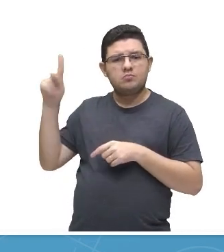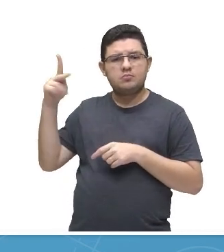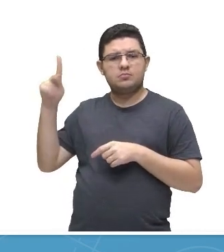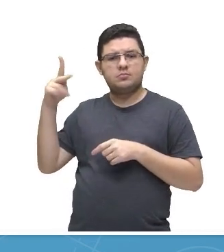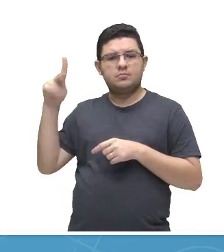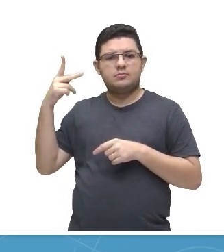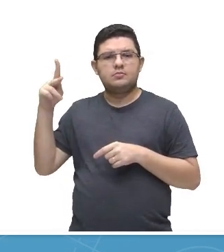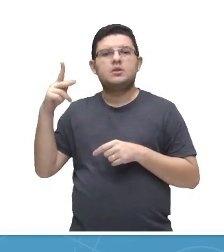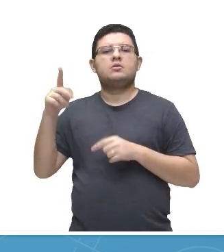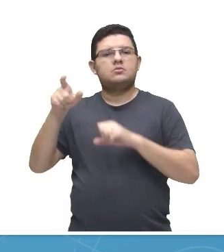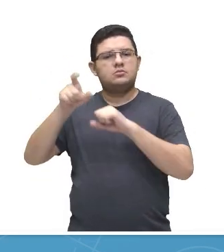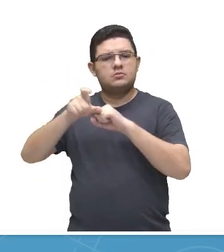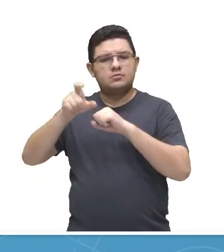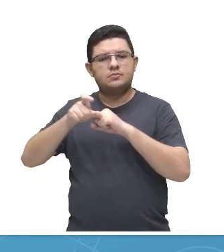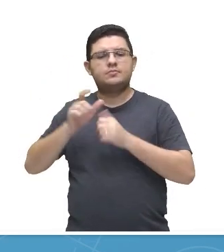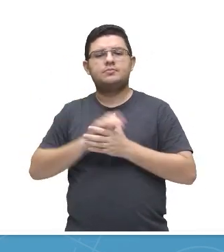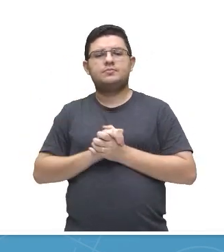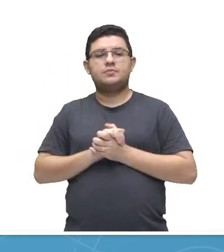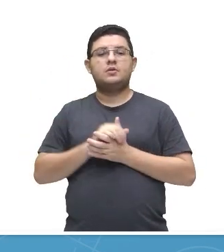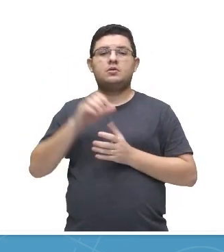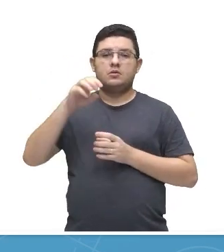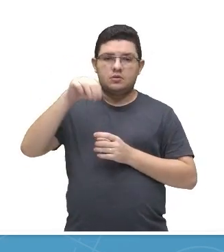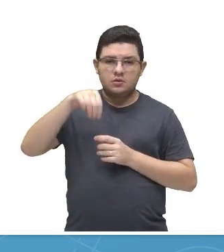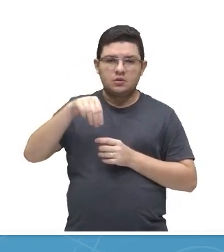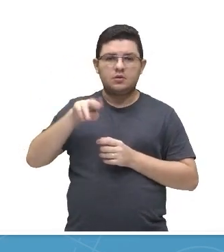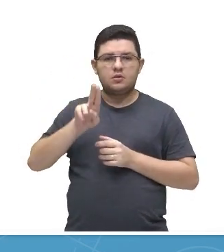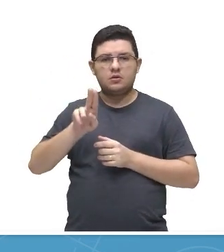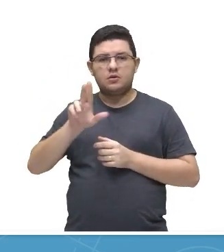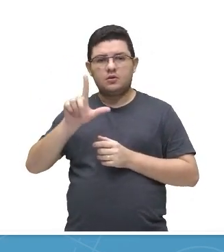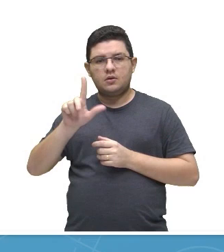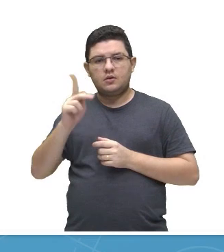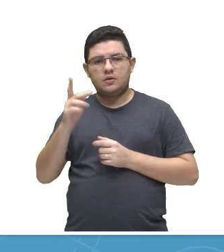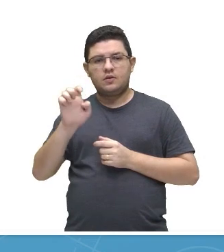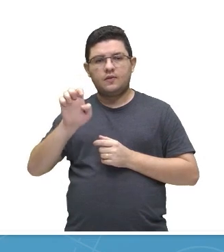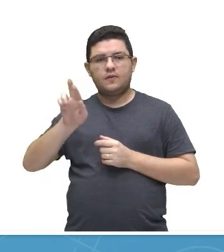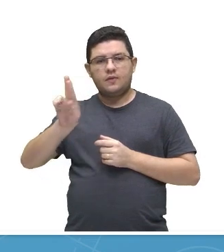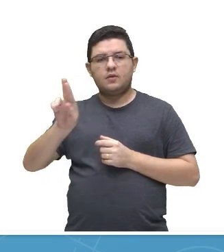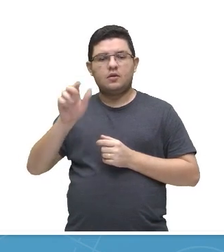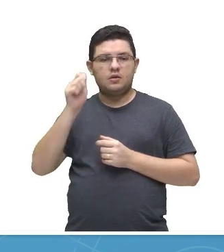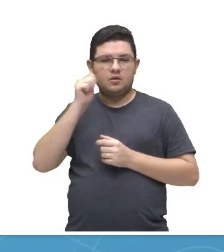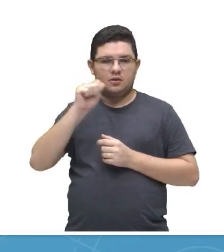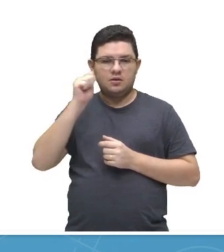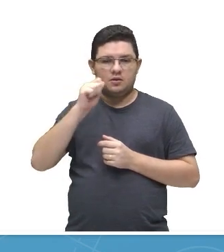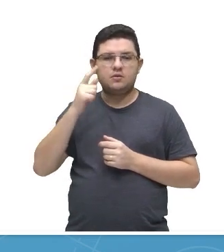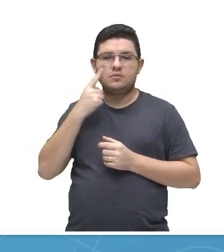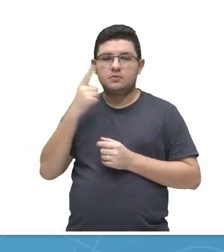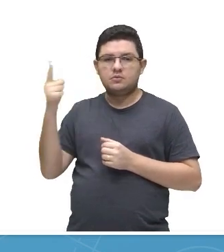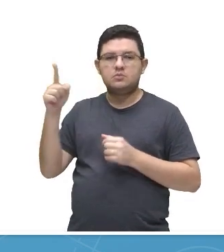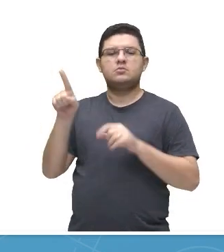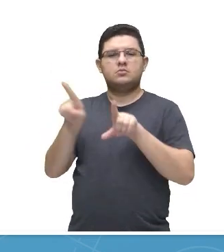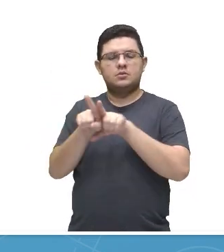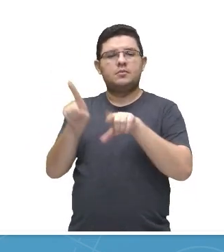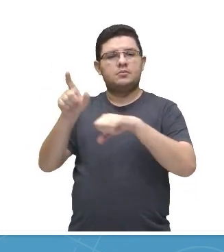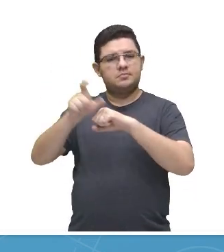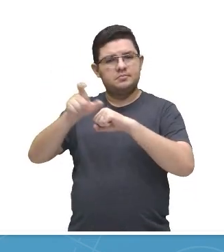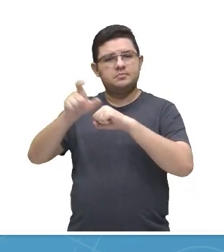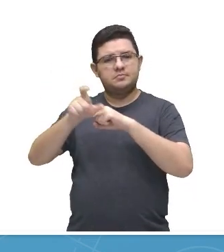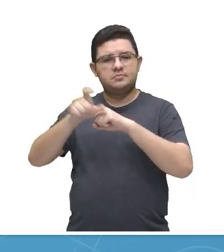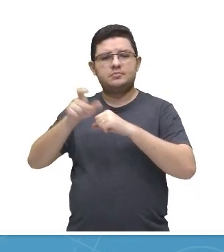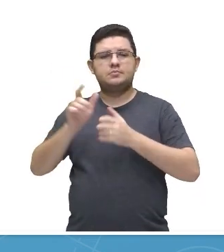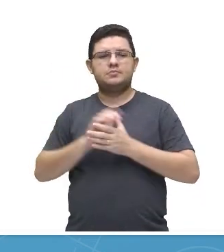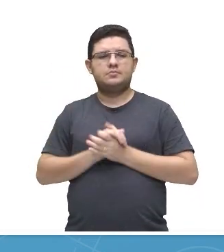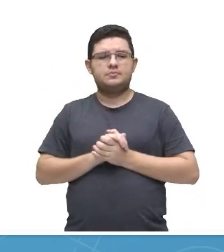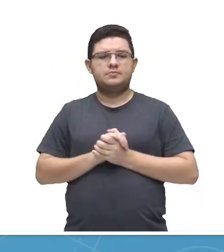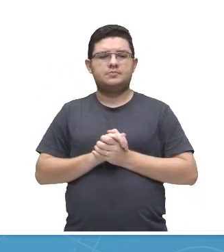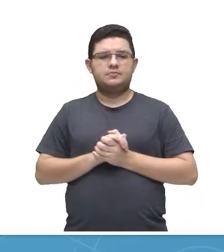dessa categoria. Mulher também, né, vai designar um ser da espécie, né, o ser humano feminino,